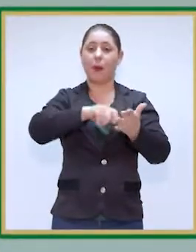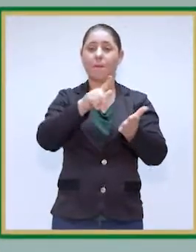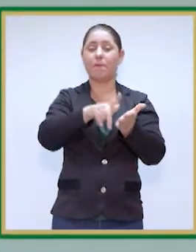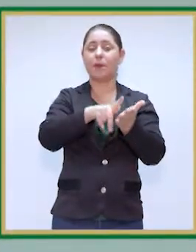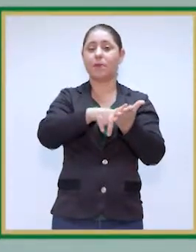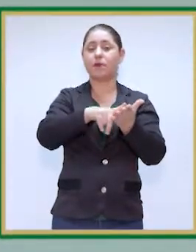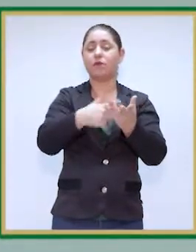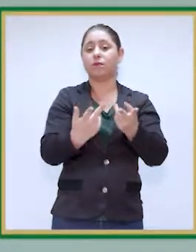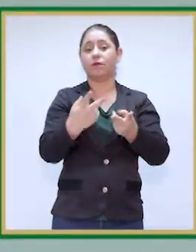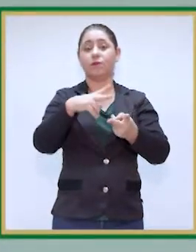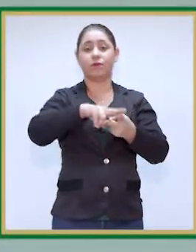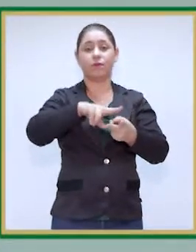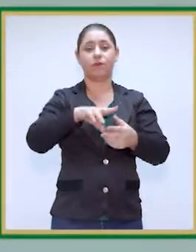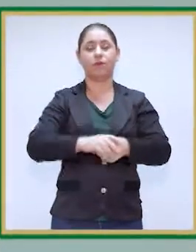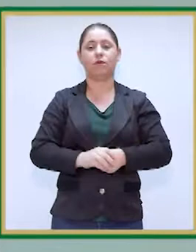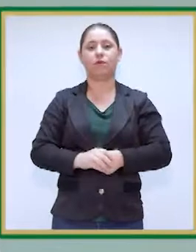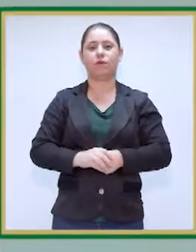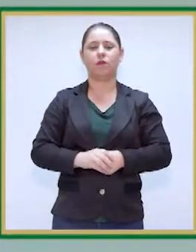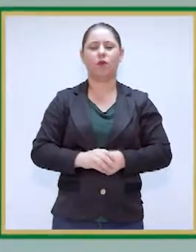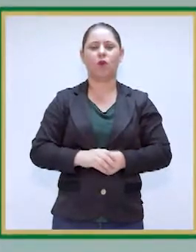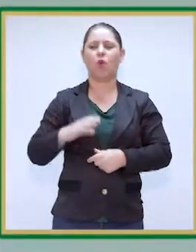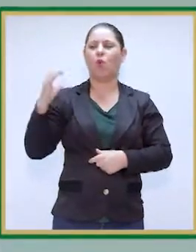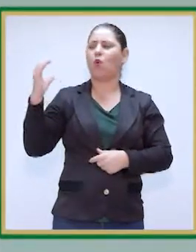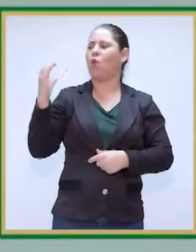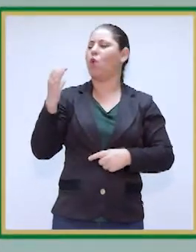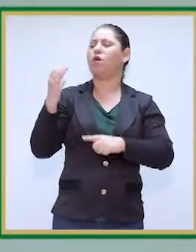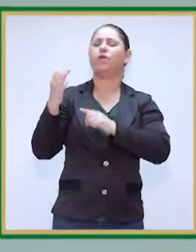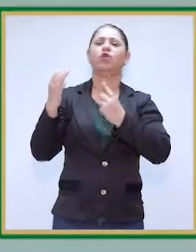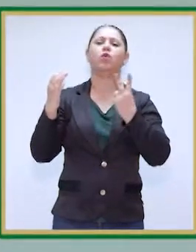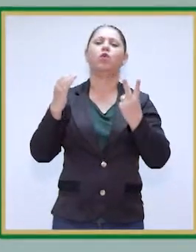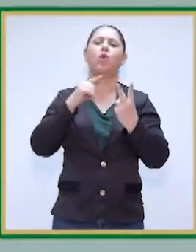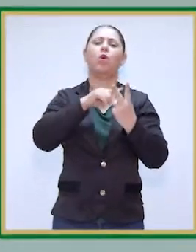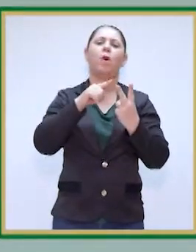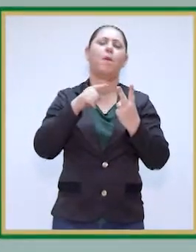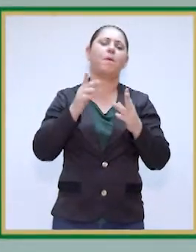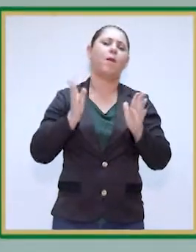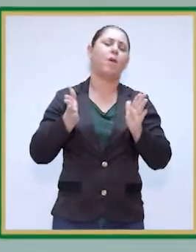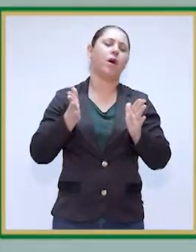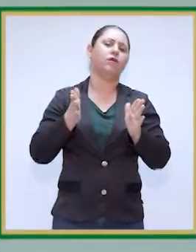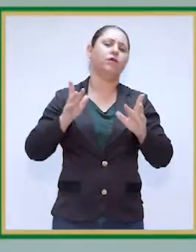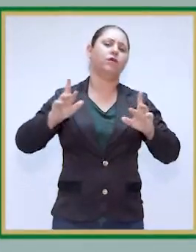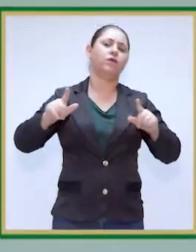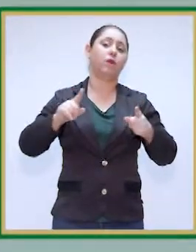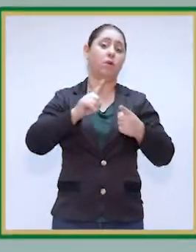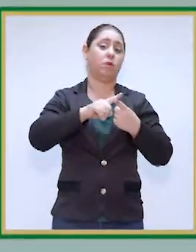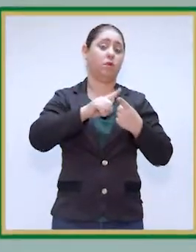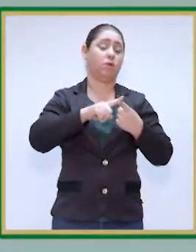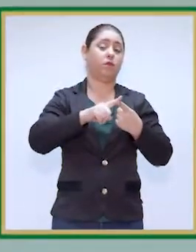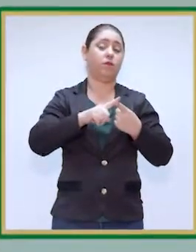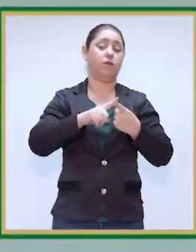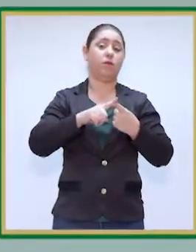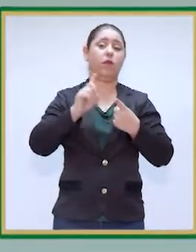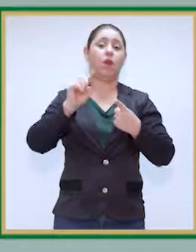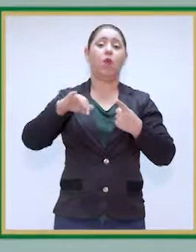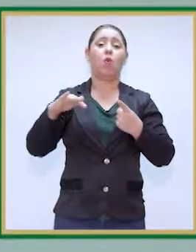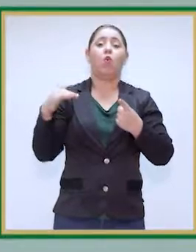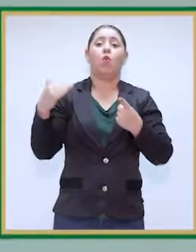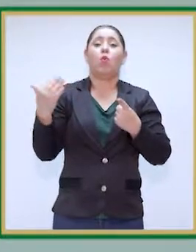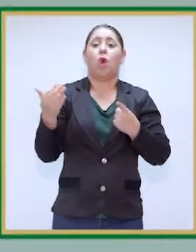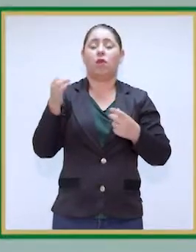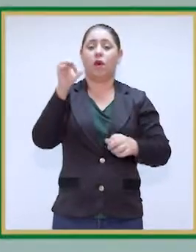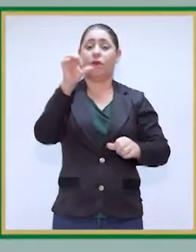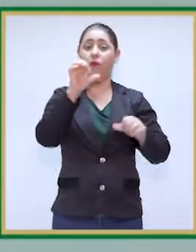No âmbito criminal, a gente pode falar de dois momentos bem distintos. O primeiro, que é quando vai avaliar se